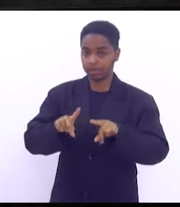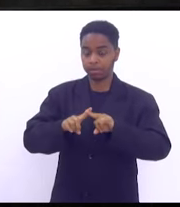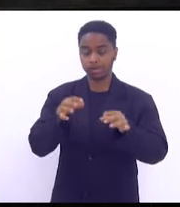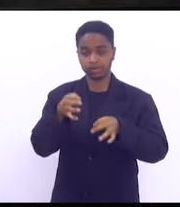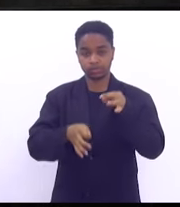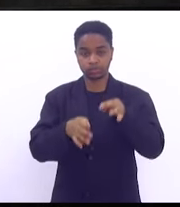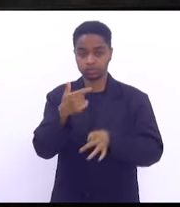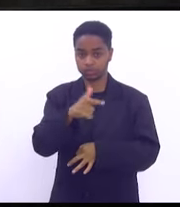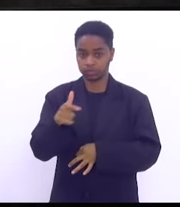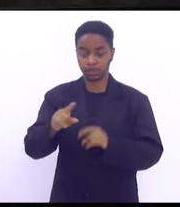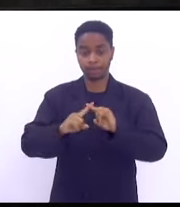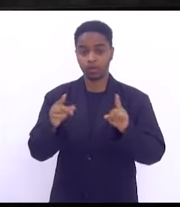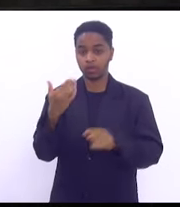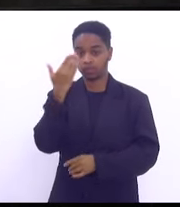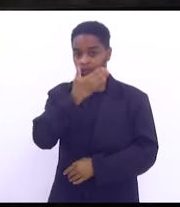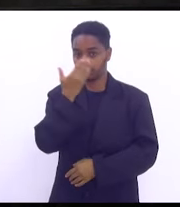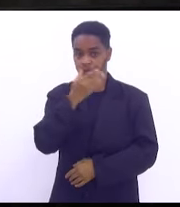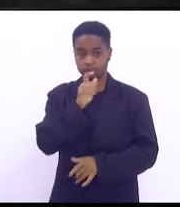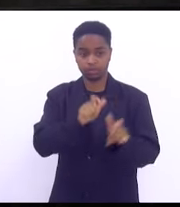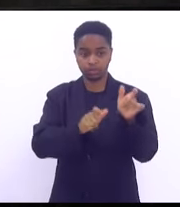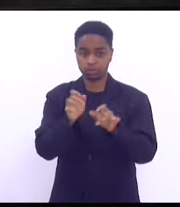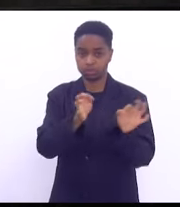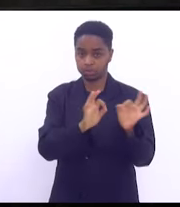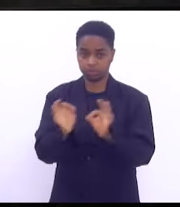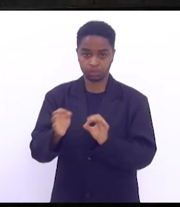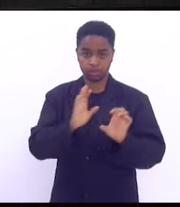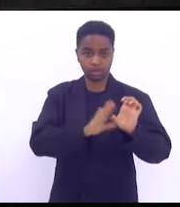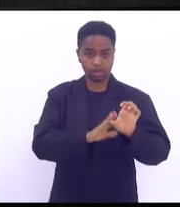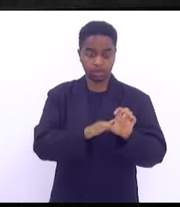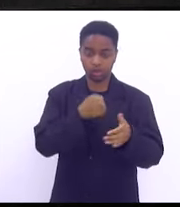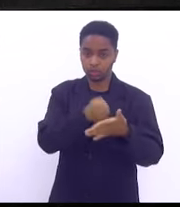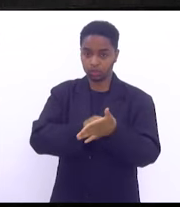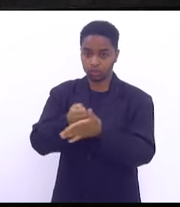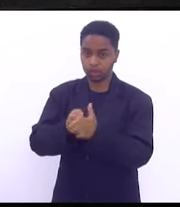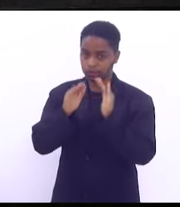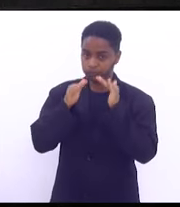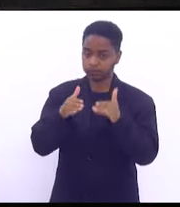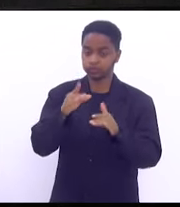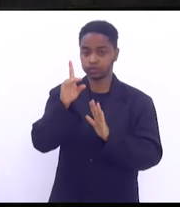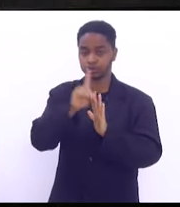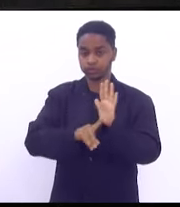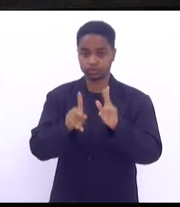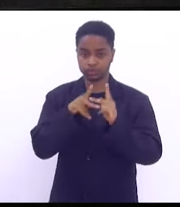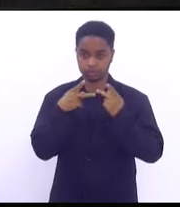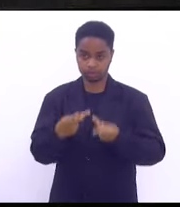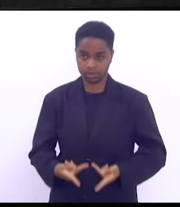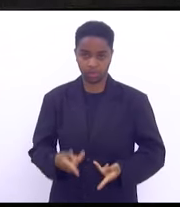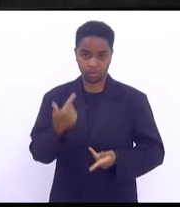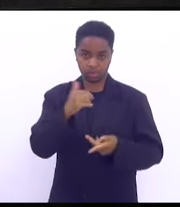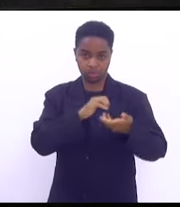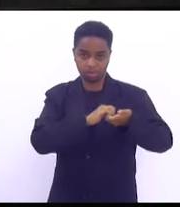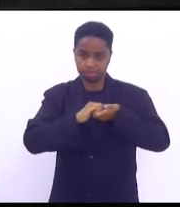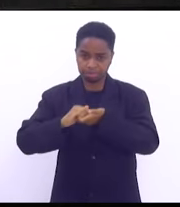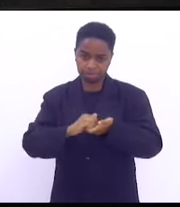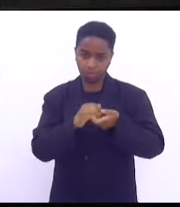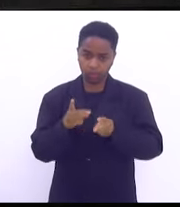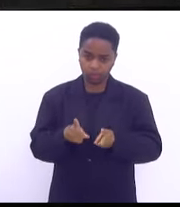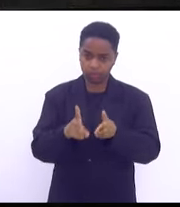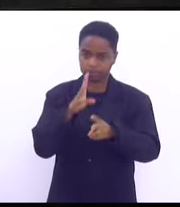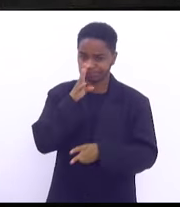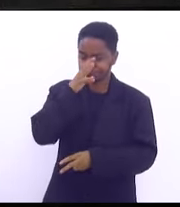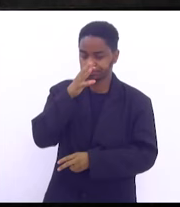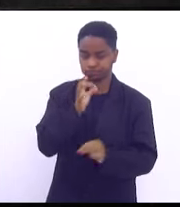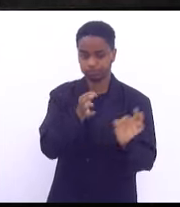ninguém da esquerda lutar pelos direitos humanos ou algo parecido. Aquele, o famoso ninguém solta a mão de ninguém. As